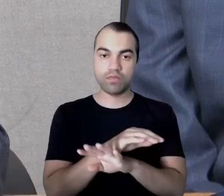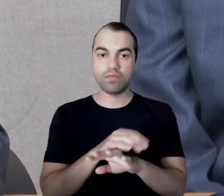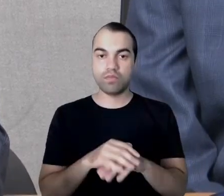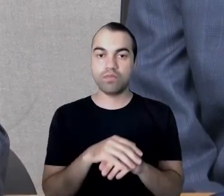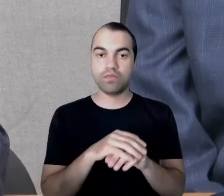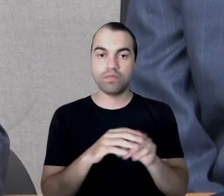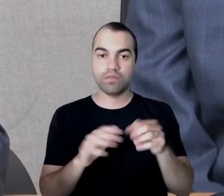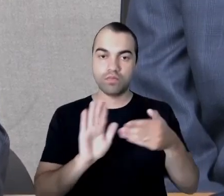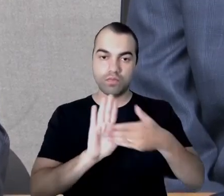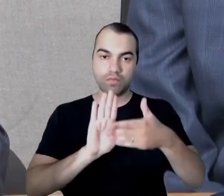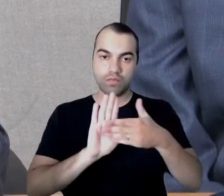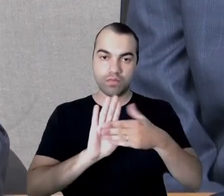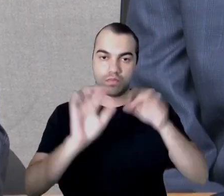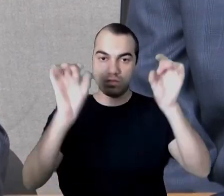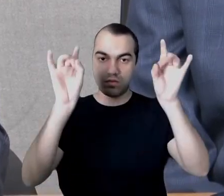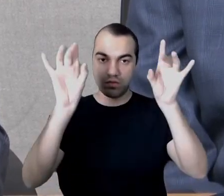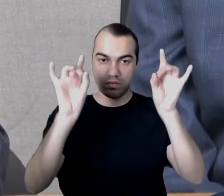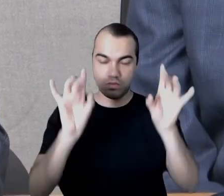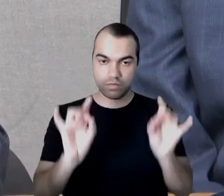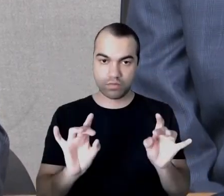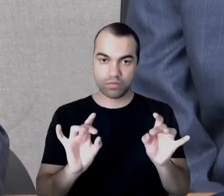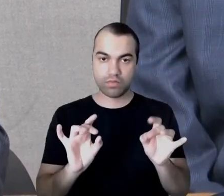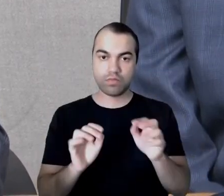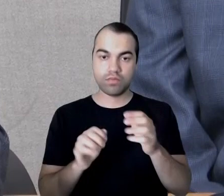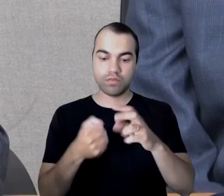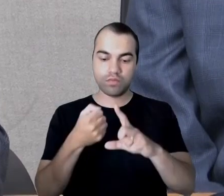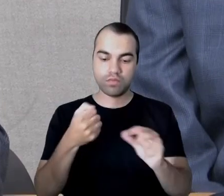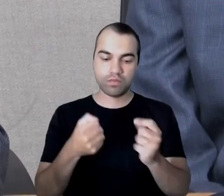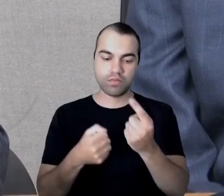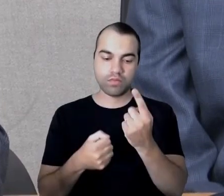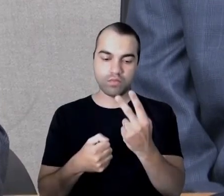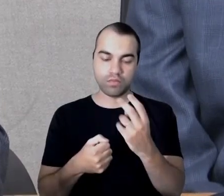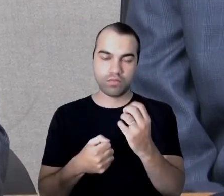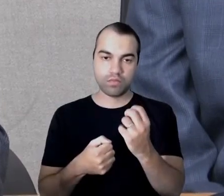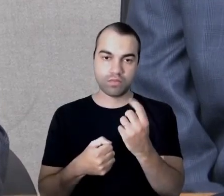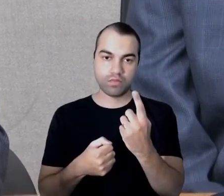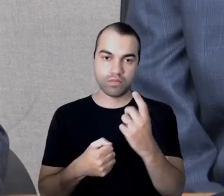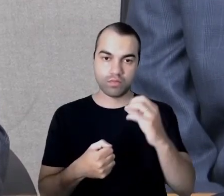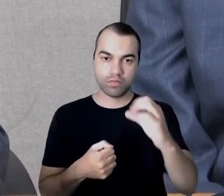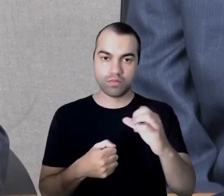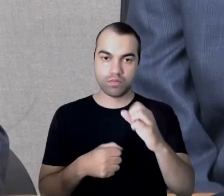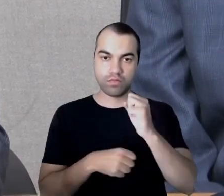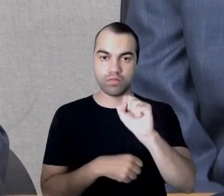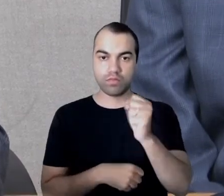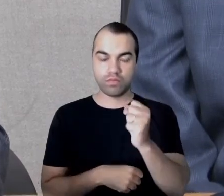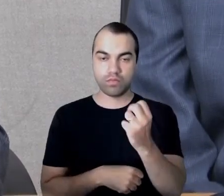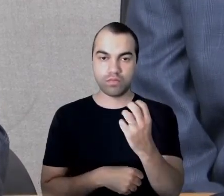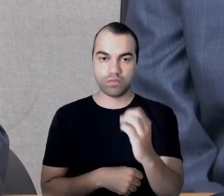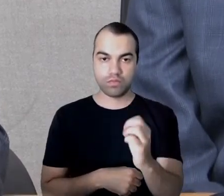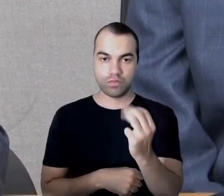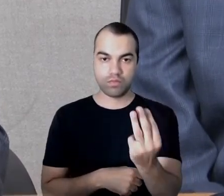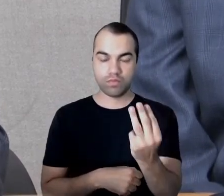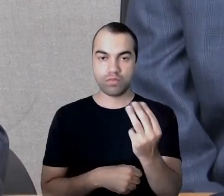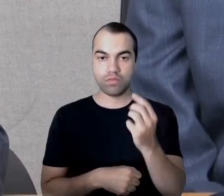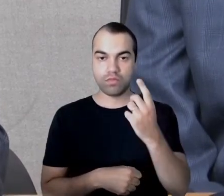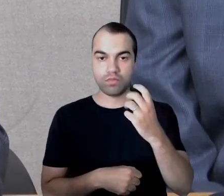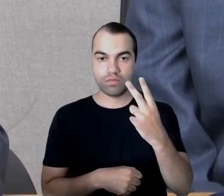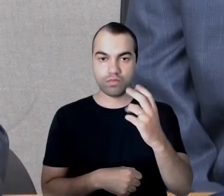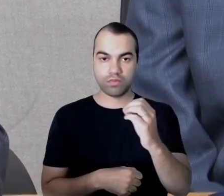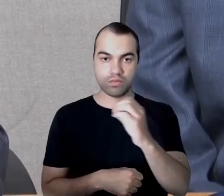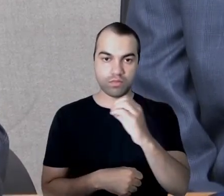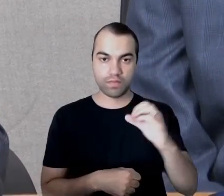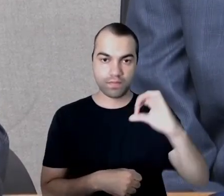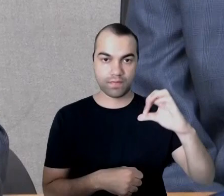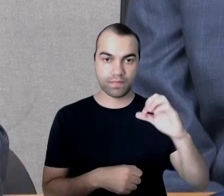proposição destacamos que o artigo 219 da lei complementar 803 de 2009 não prevê a concessão de direito real de uso